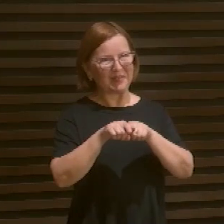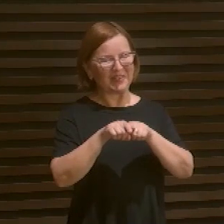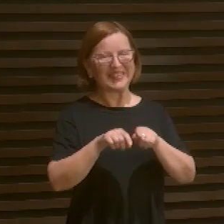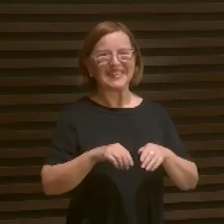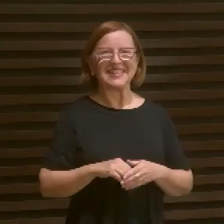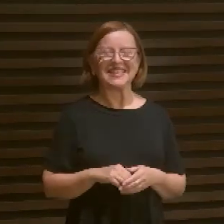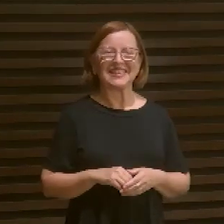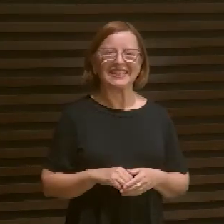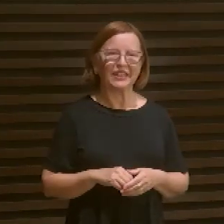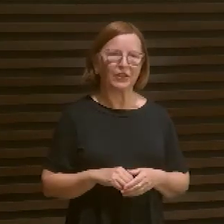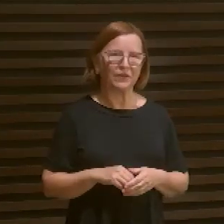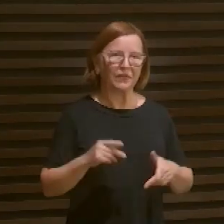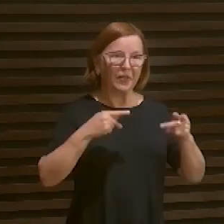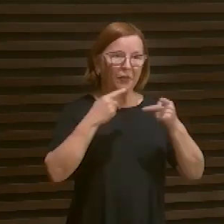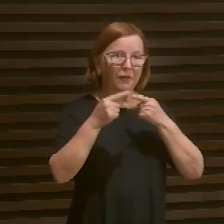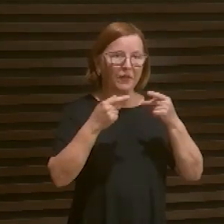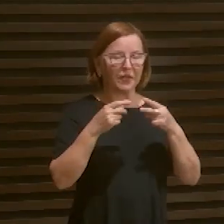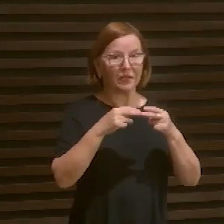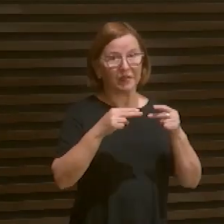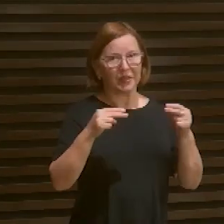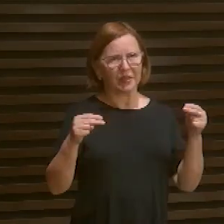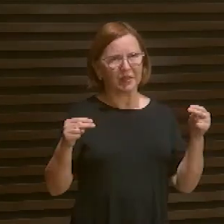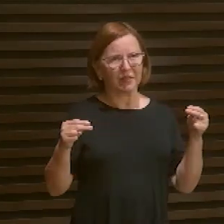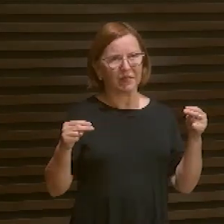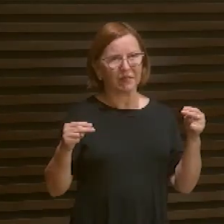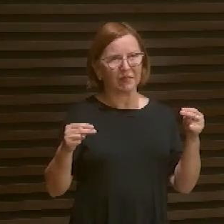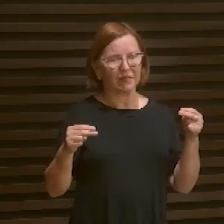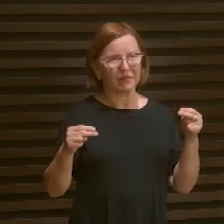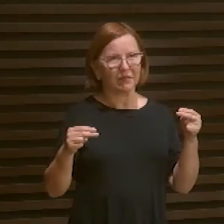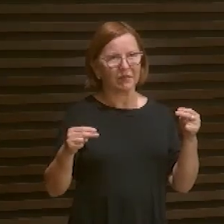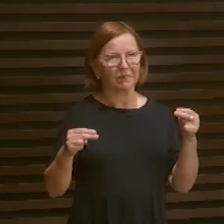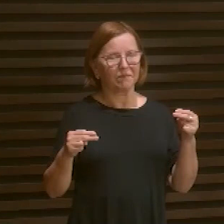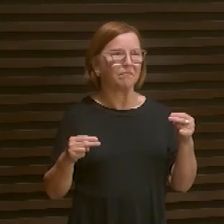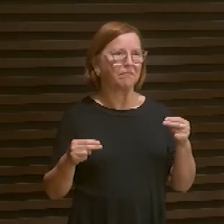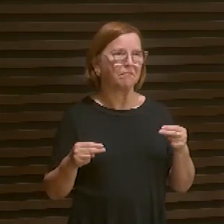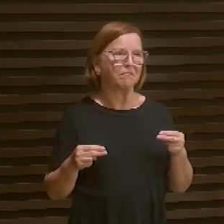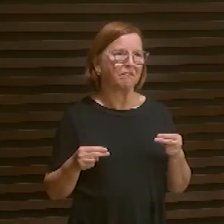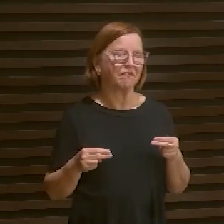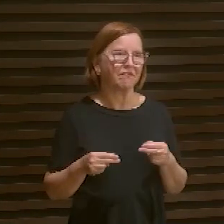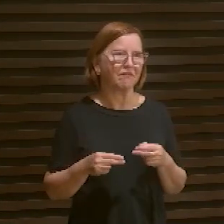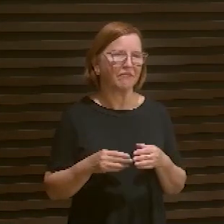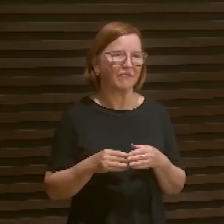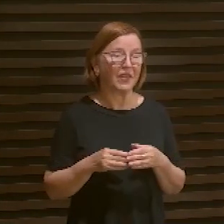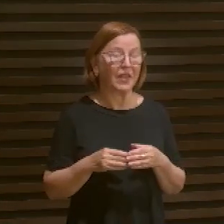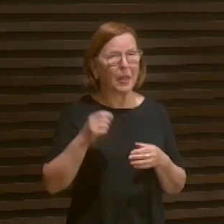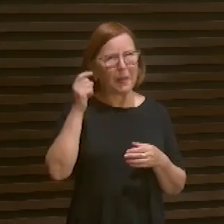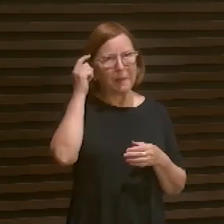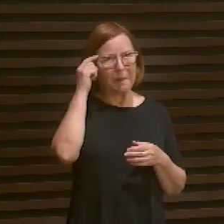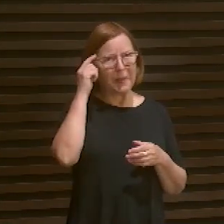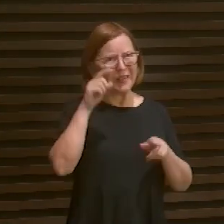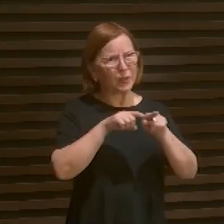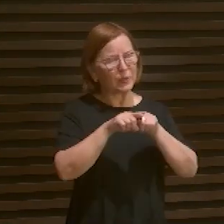Ele está falando de alguma coisa muito íntima. Eles são irmãos e são santos,